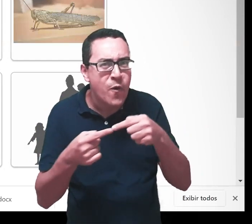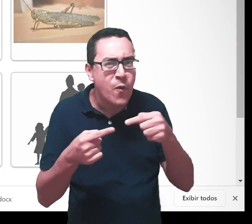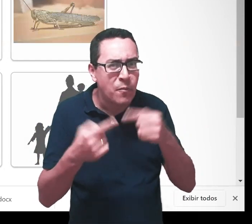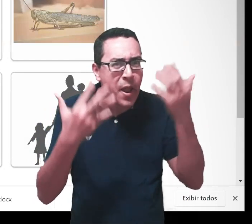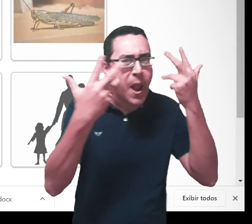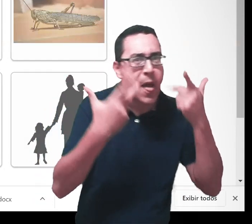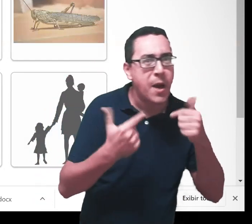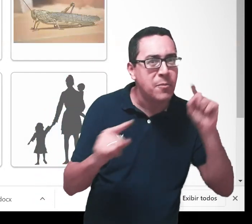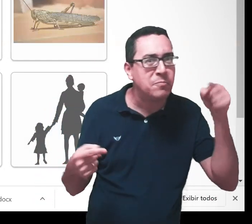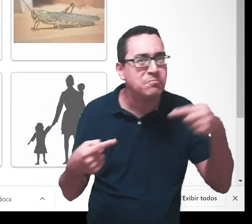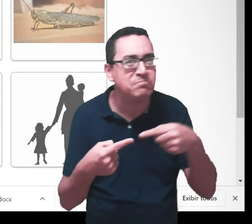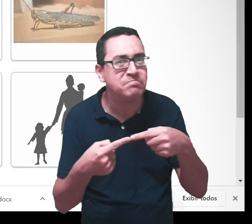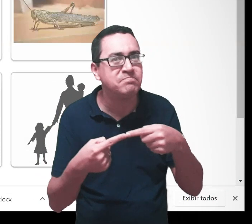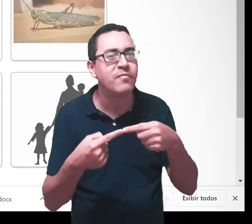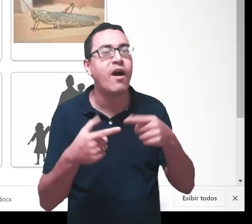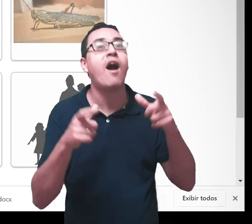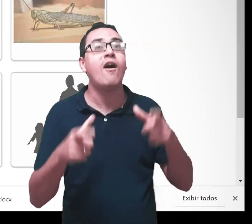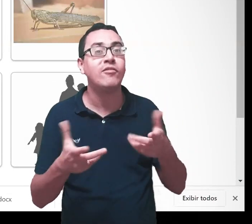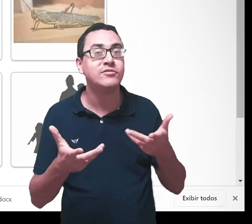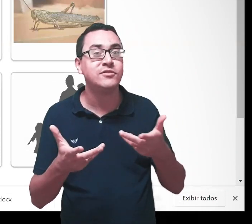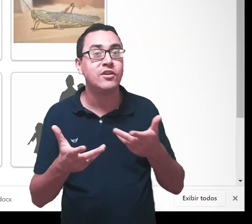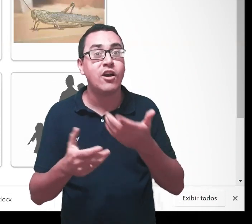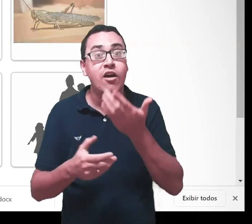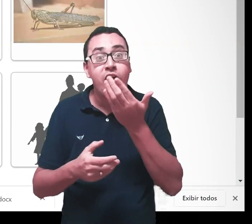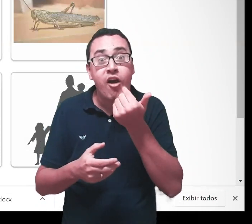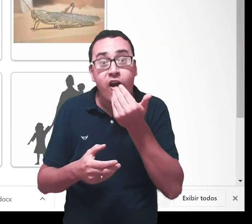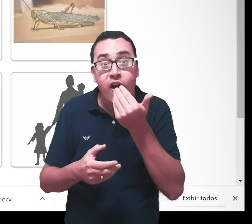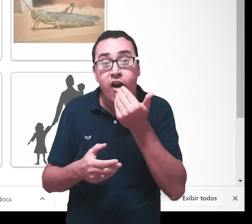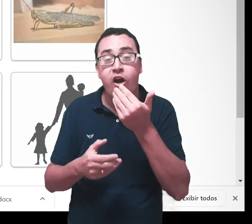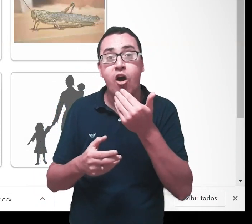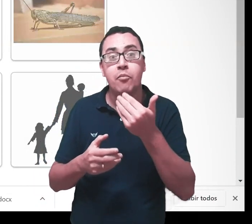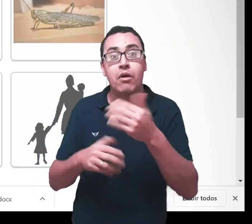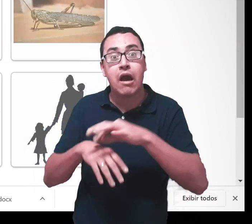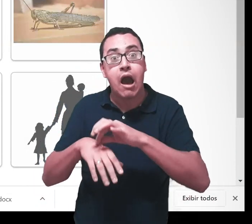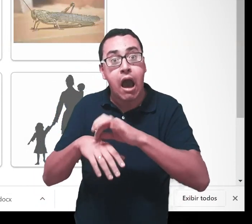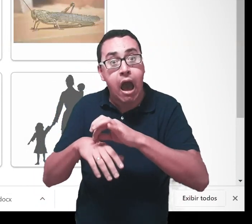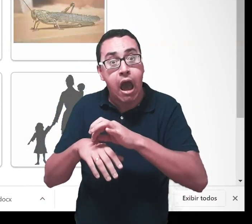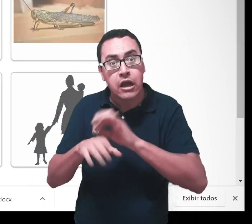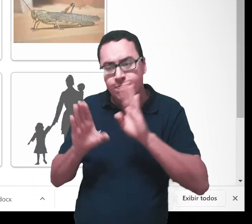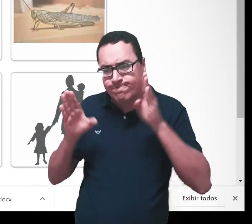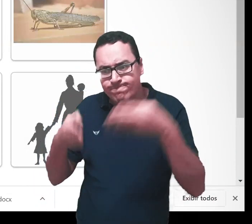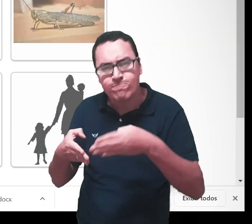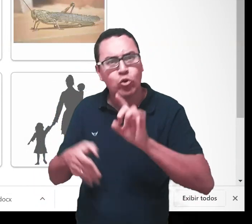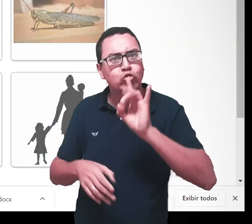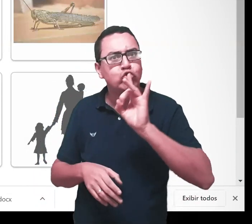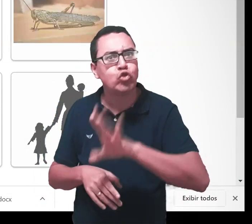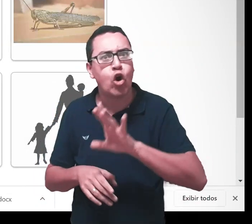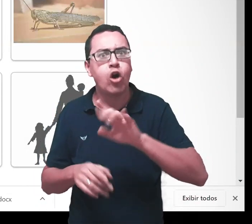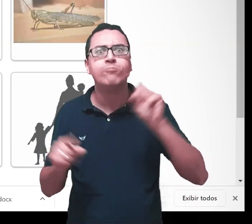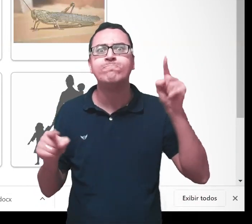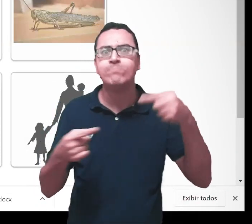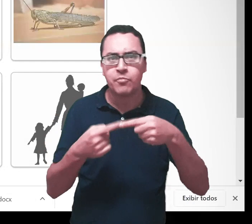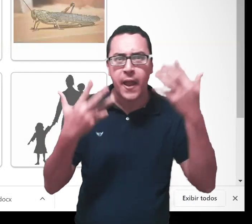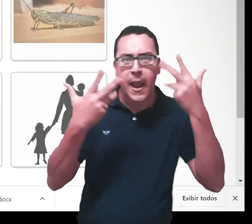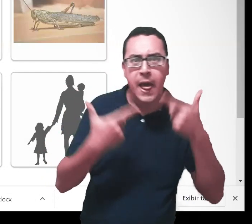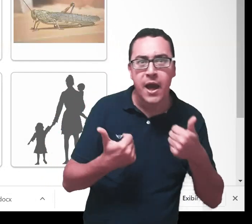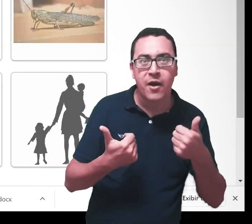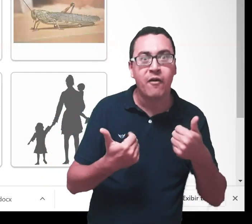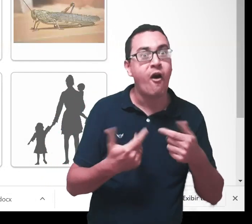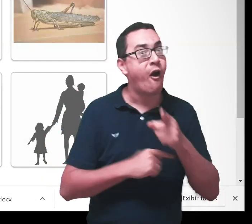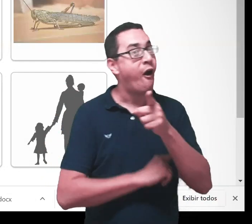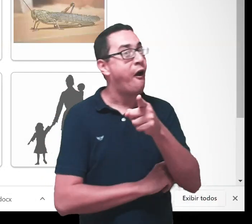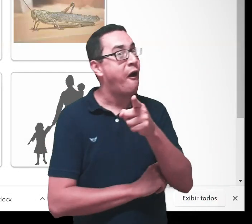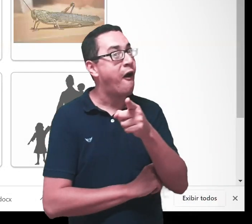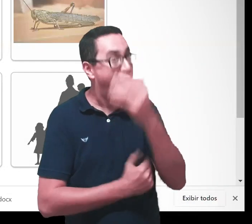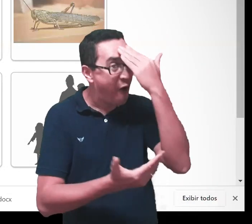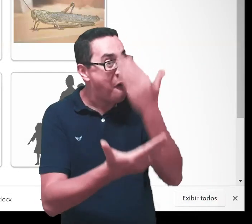onde você acha que tá o ser vivo que se alimenta só de carnes. Corre lá. Eu vou com você, hein?